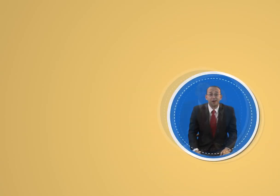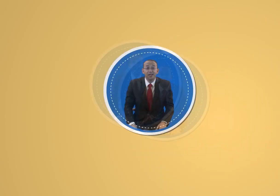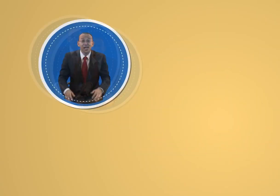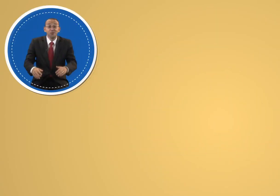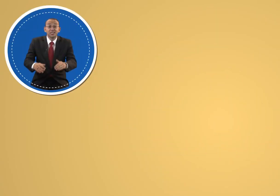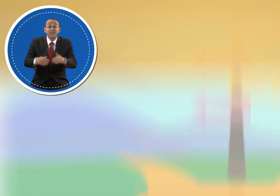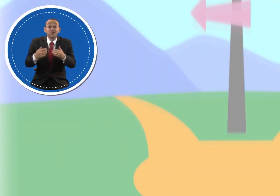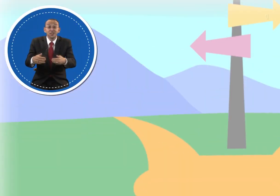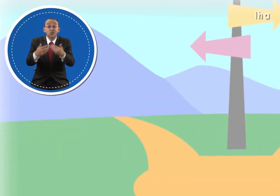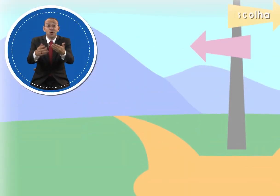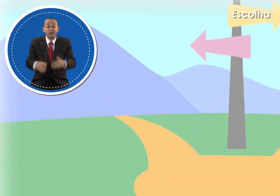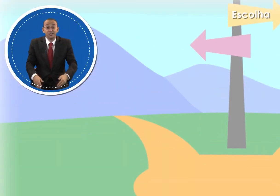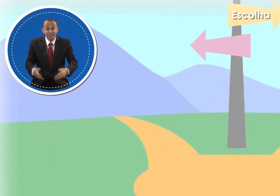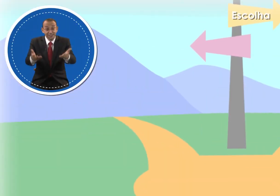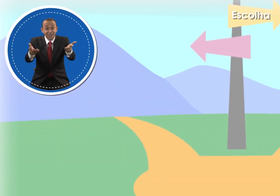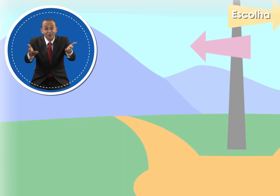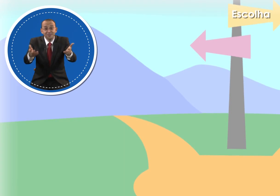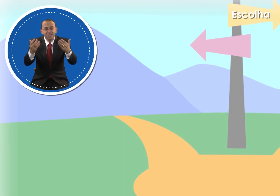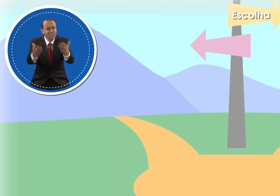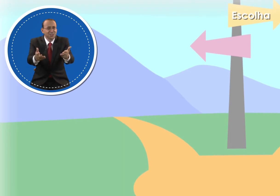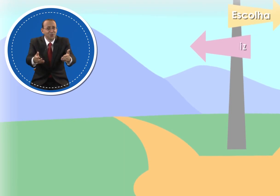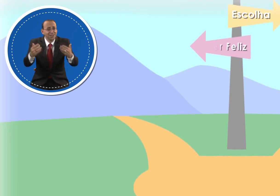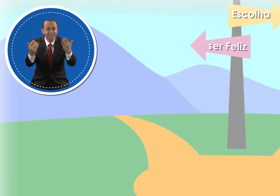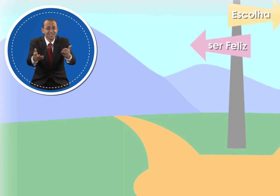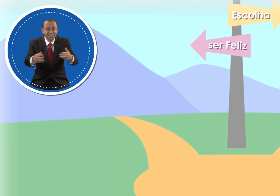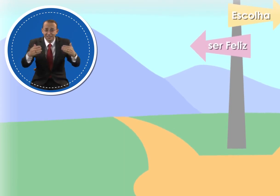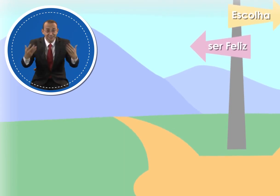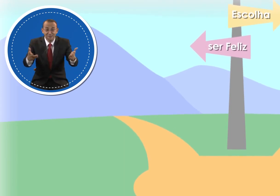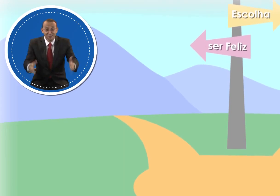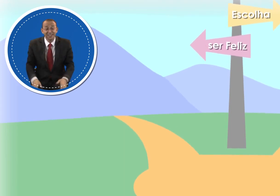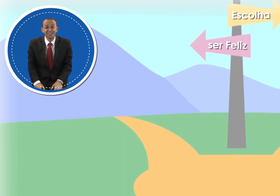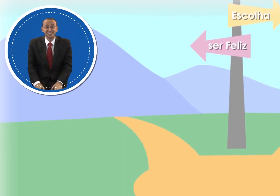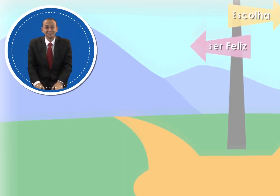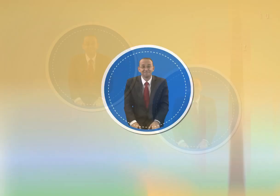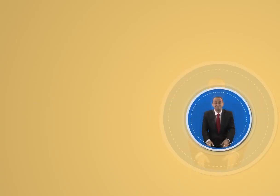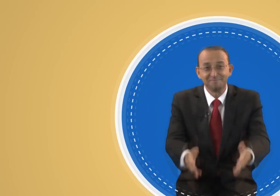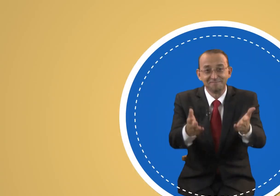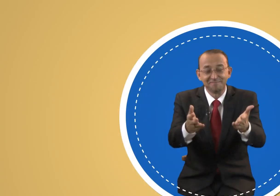alma é um estado de escolha então escolha ser